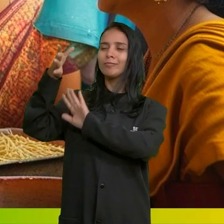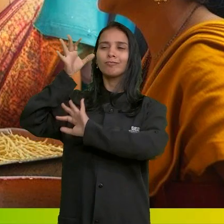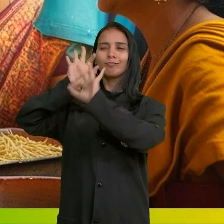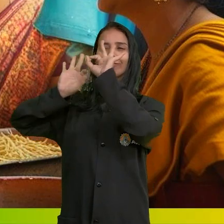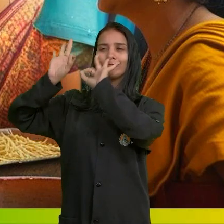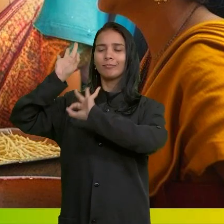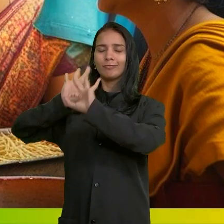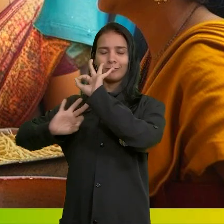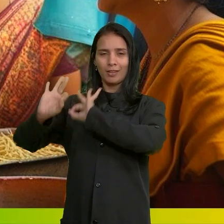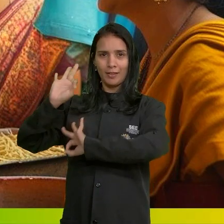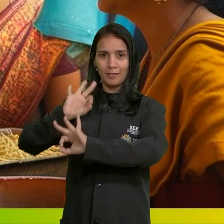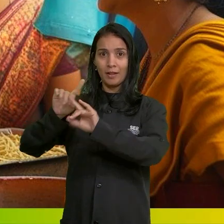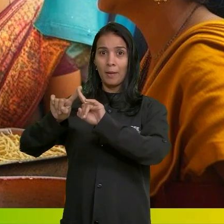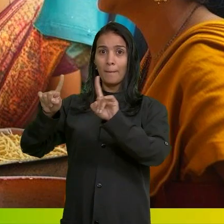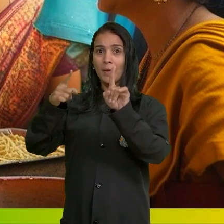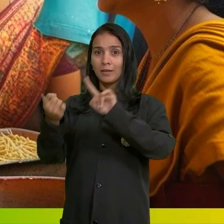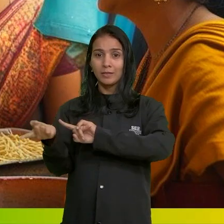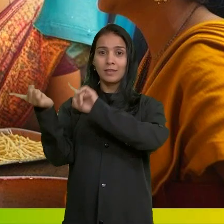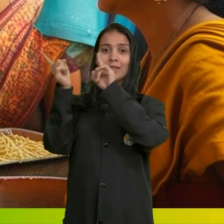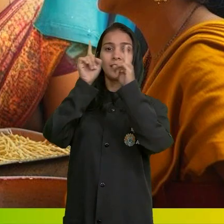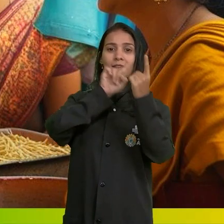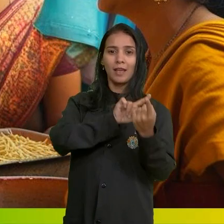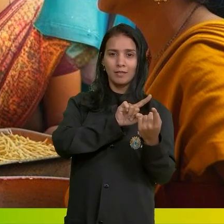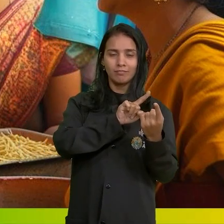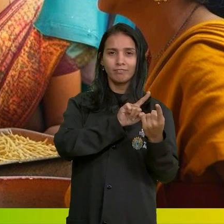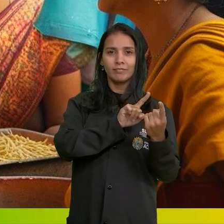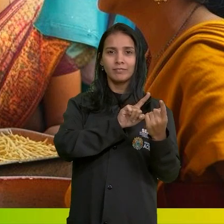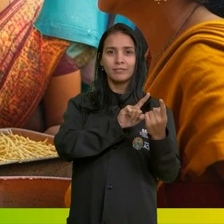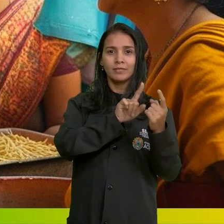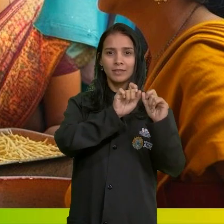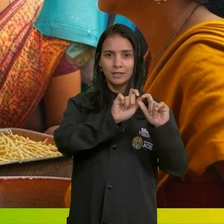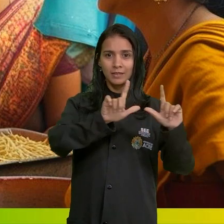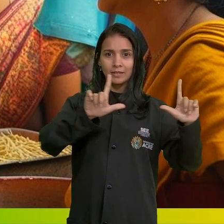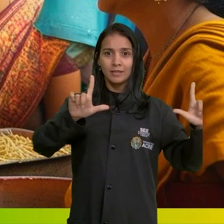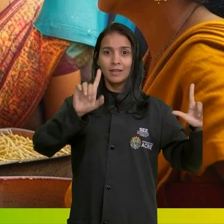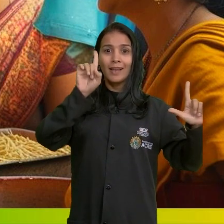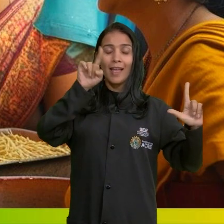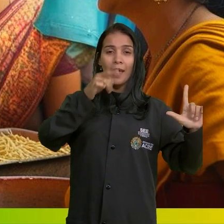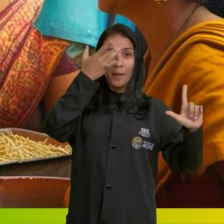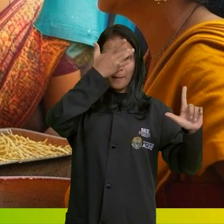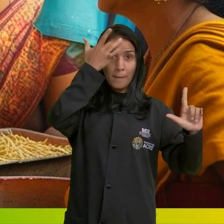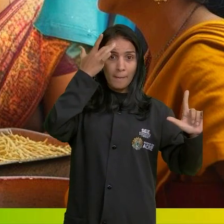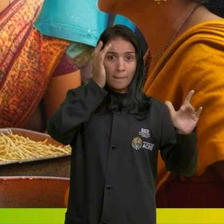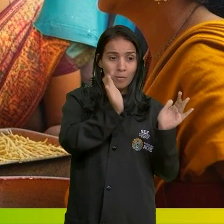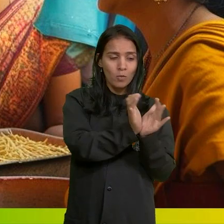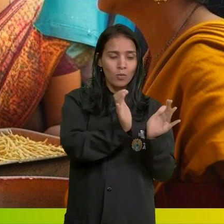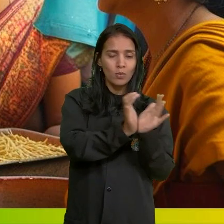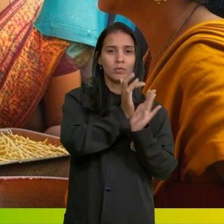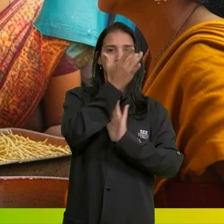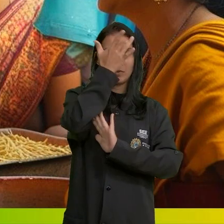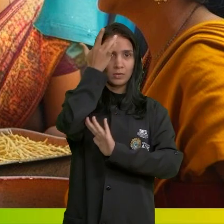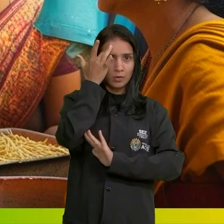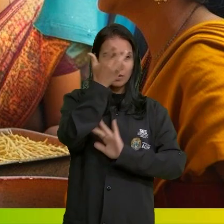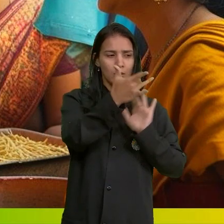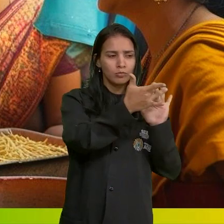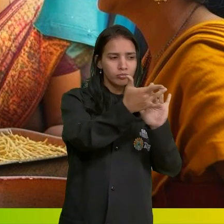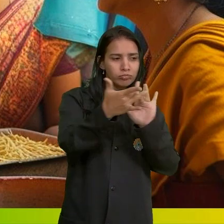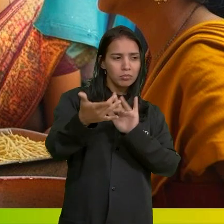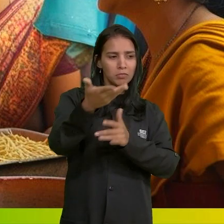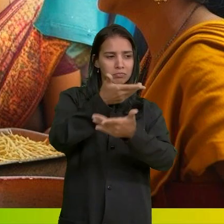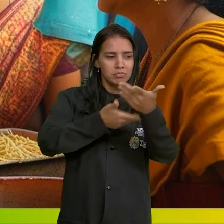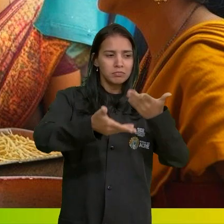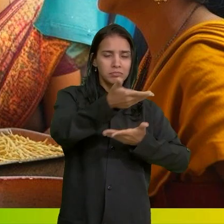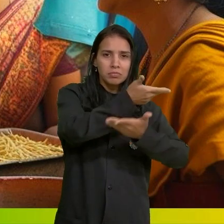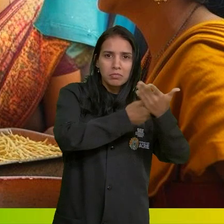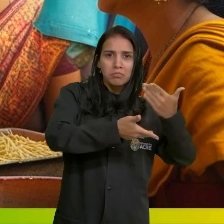contrapartida a outra imagem acaba retratando justamente pessoas que estão se relacionando, que